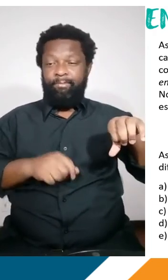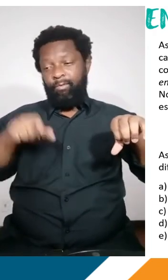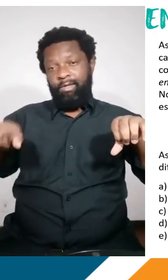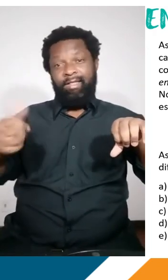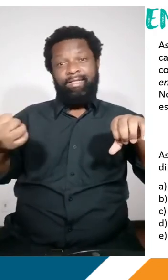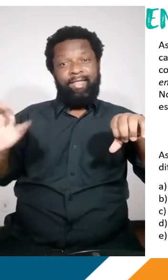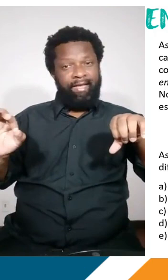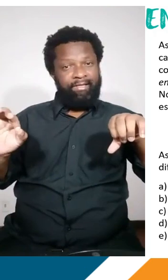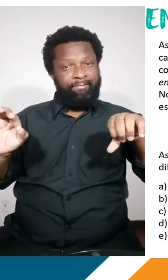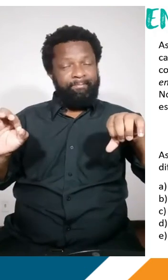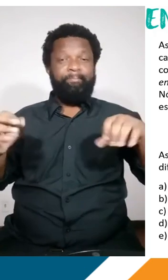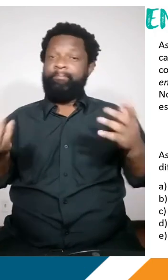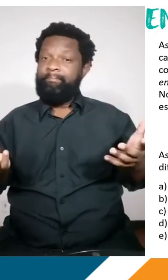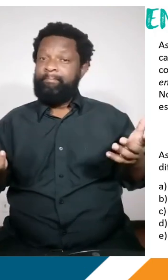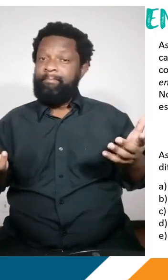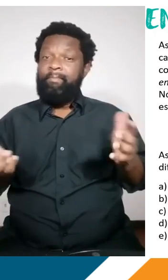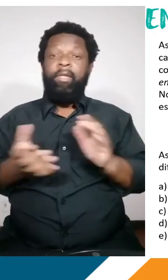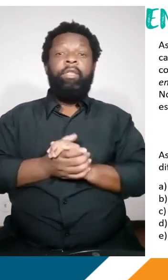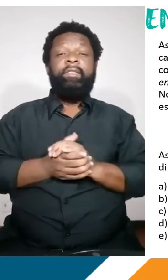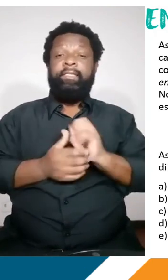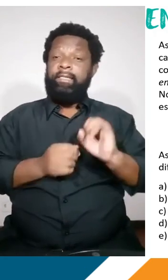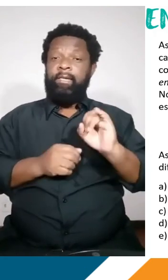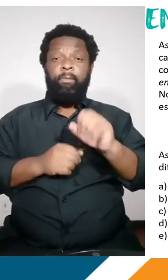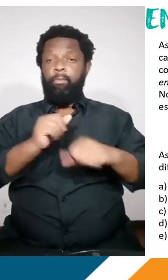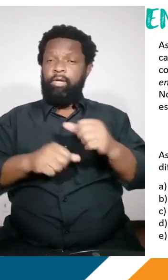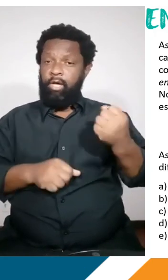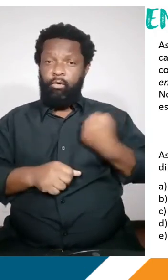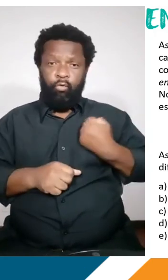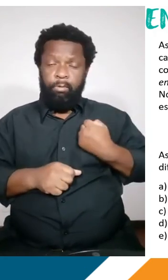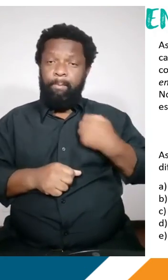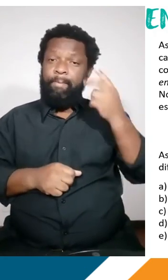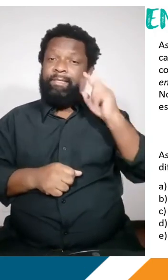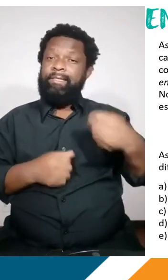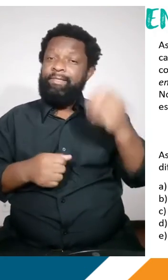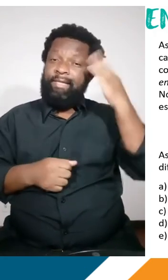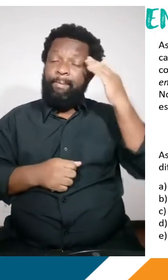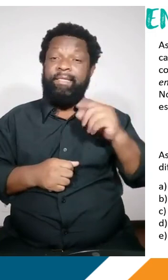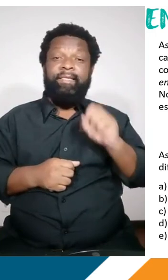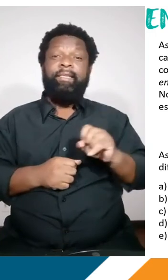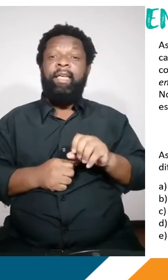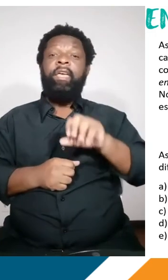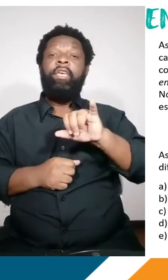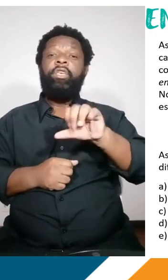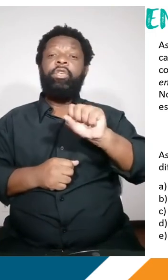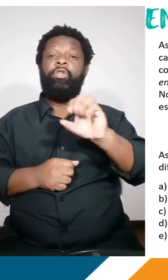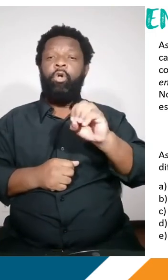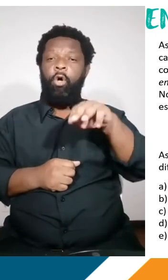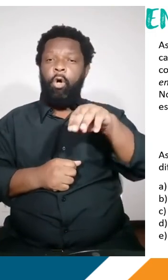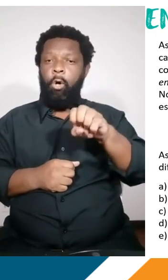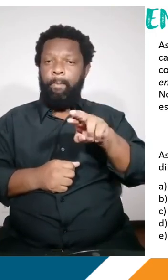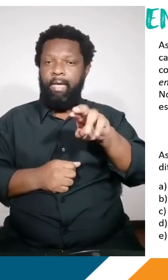outra 10. Se o que está mudando é o 9 e o 10, eu estou entendendo que esses compostos são isômeros